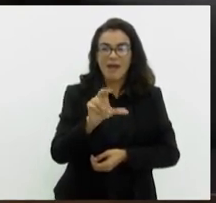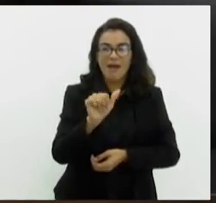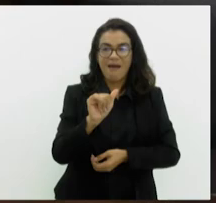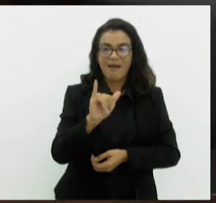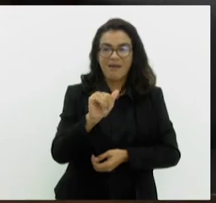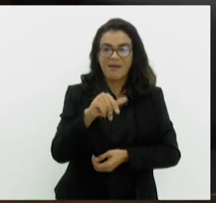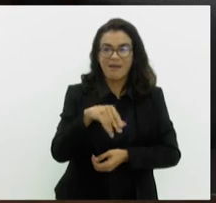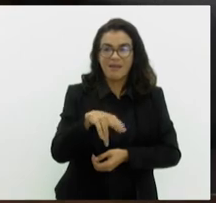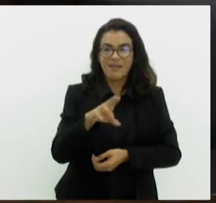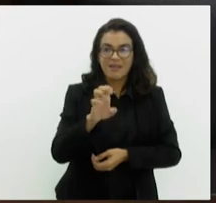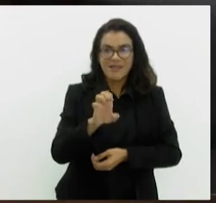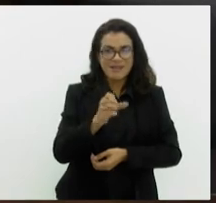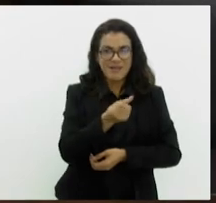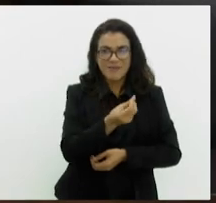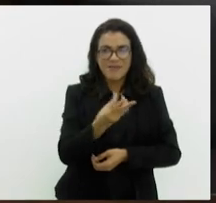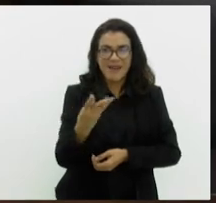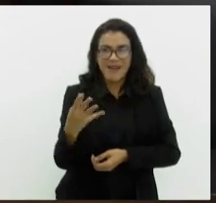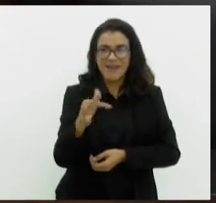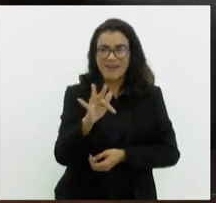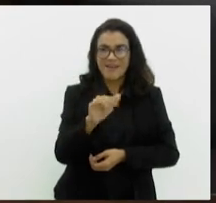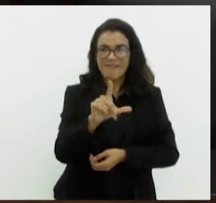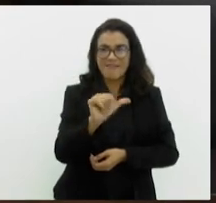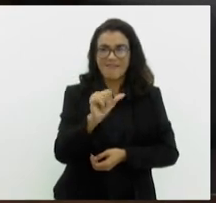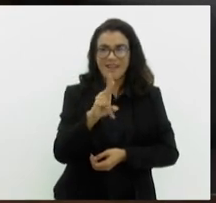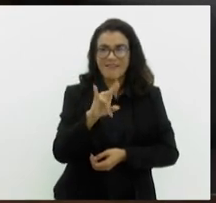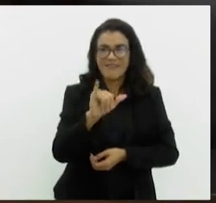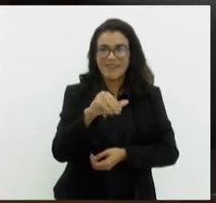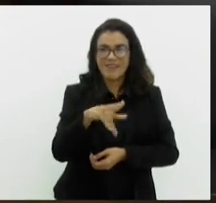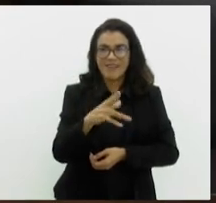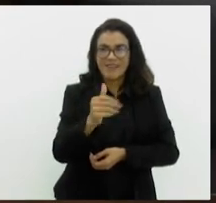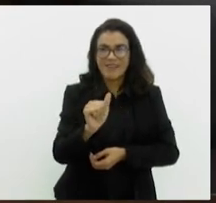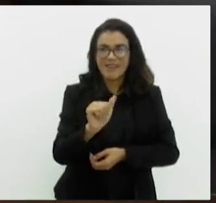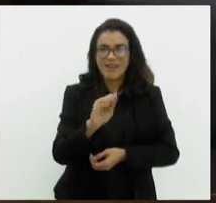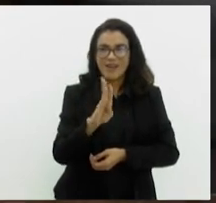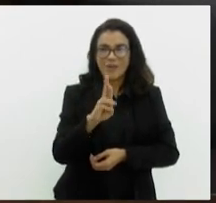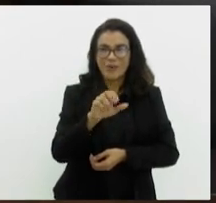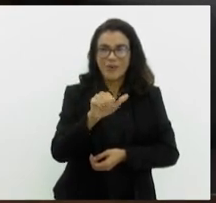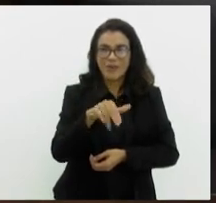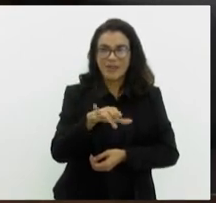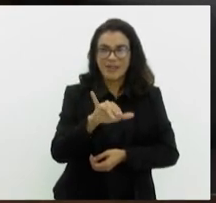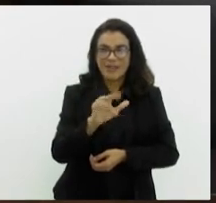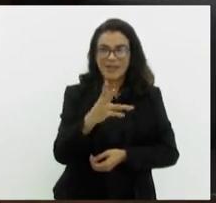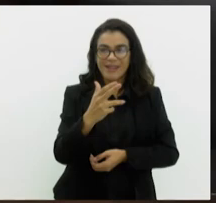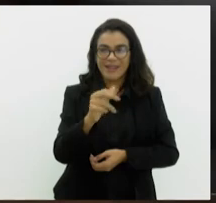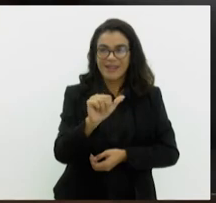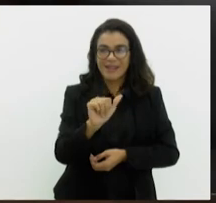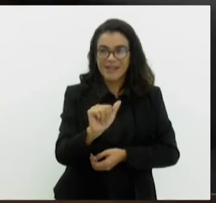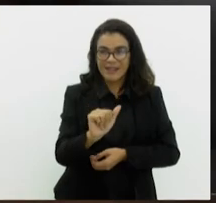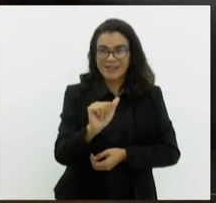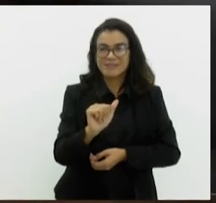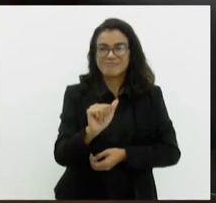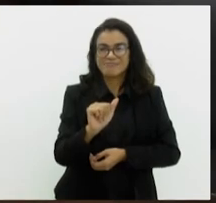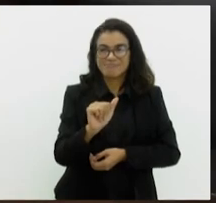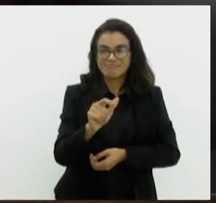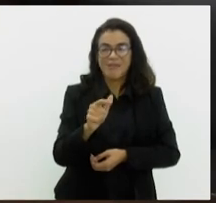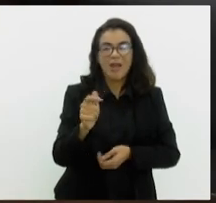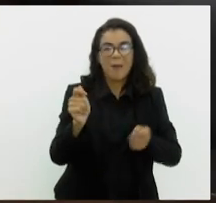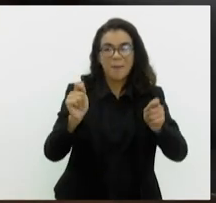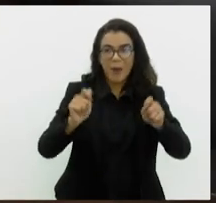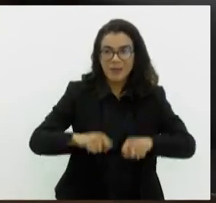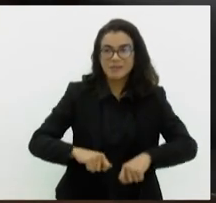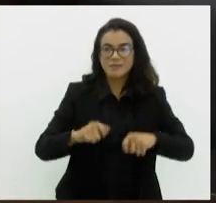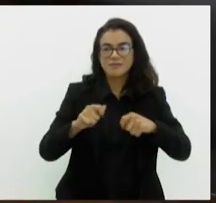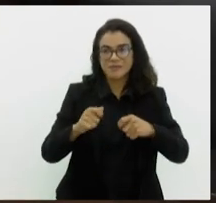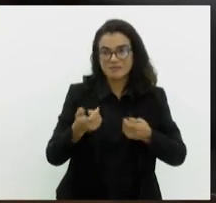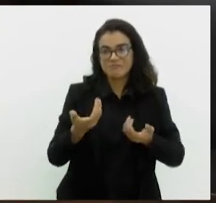Rayane, gente, mas são muitas, né? Flavinha, Ibis, Bruninha, são muitas que constroem a possibilidade